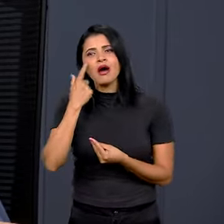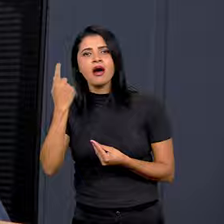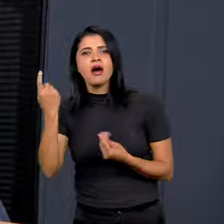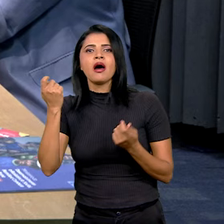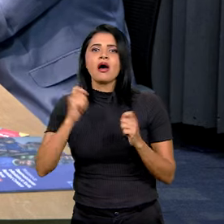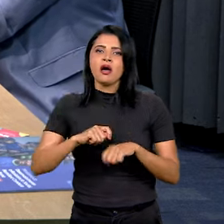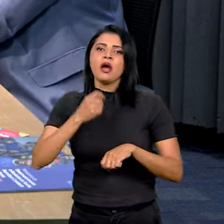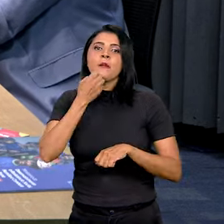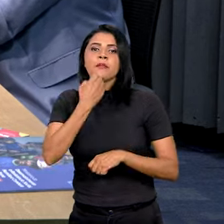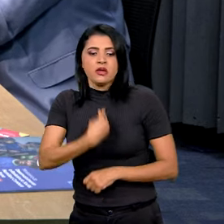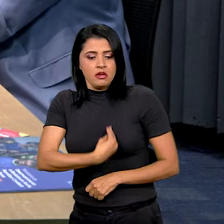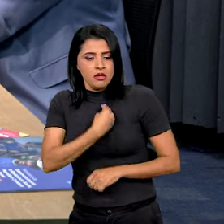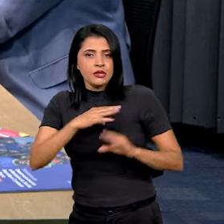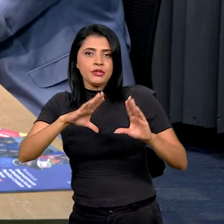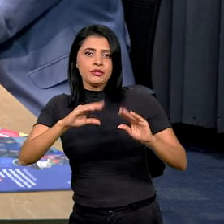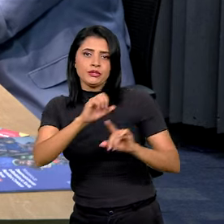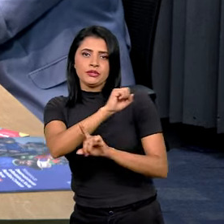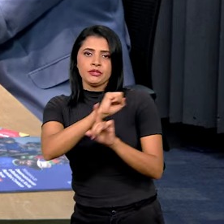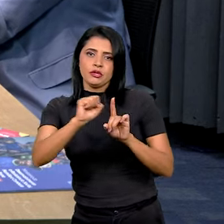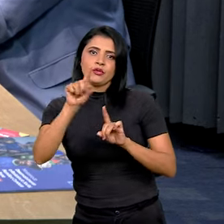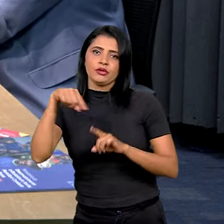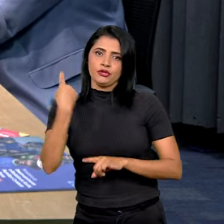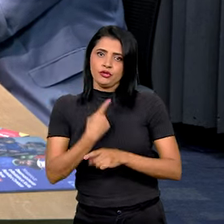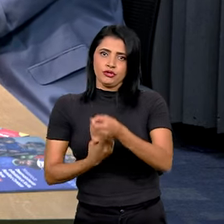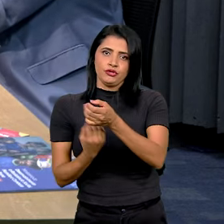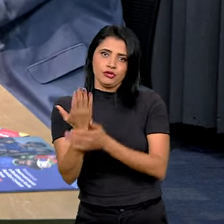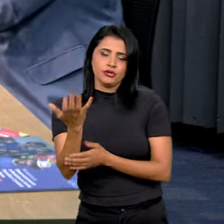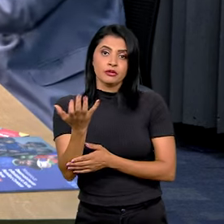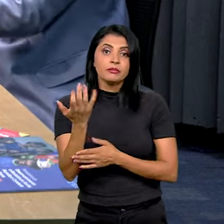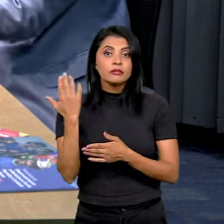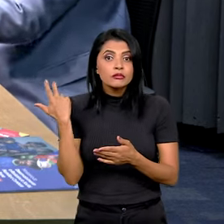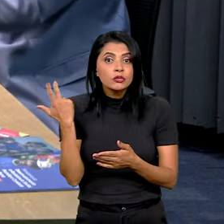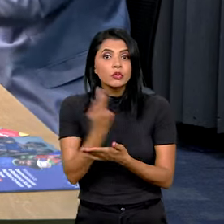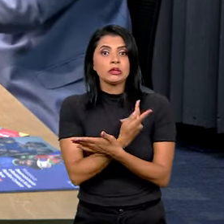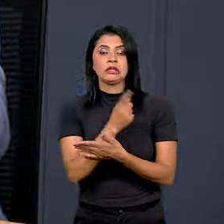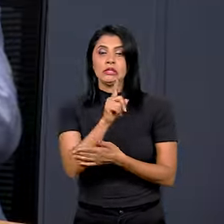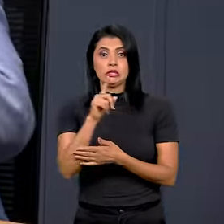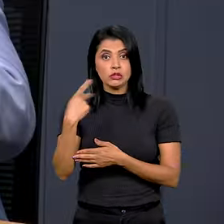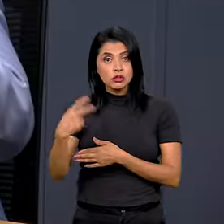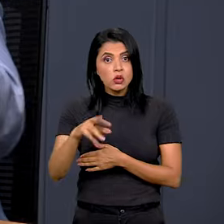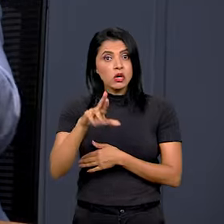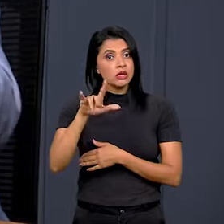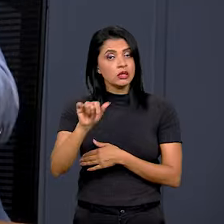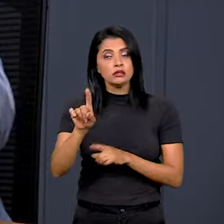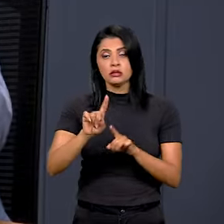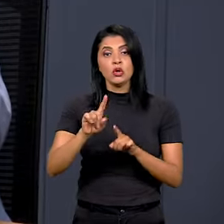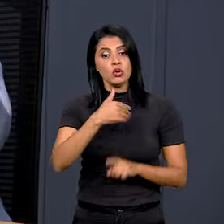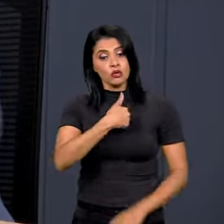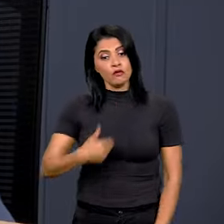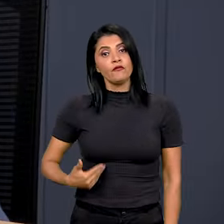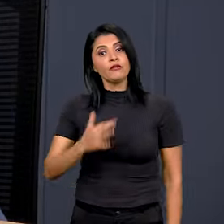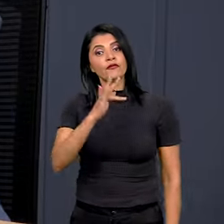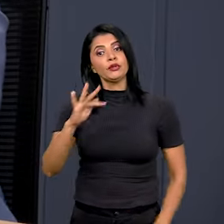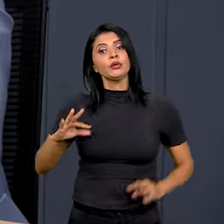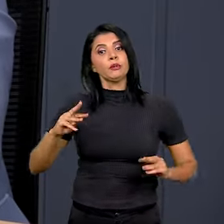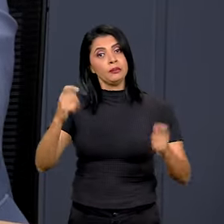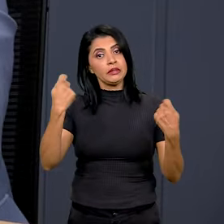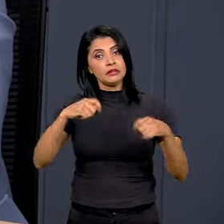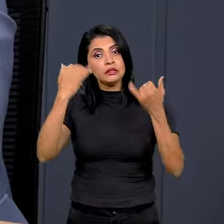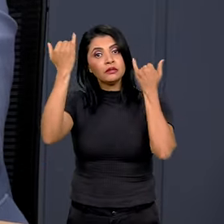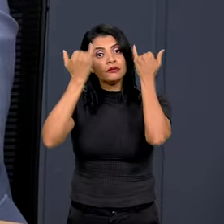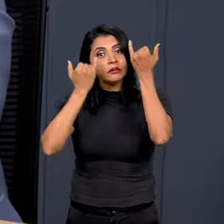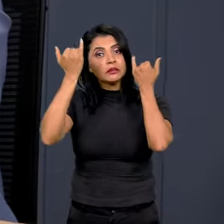colocar a ideia de um está de bem-estar social no fundo é isso né que a gente quer construir para que isso aconteça não é só a rede mas o Governo Federal como um todo precisa ter essas